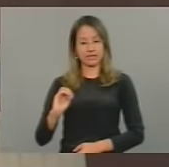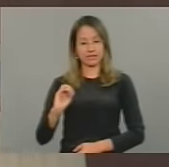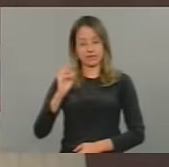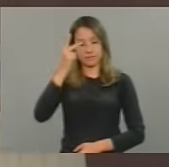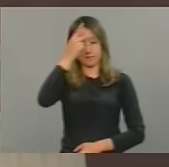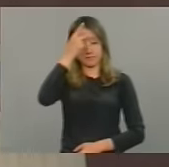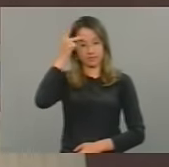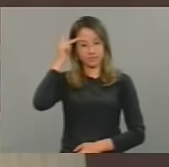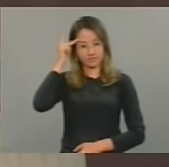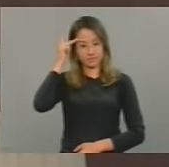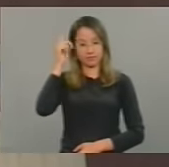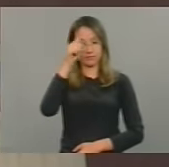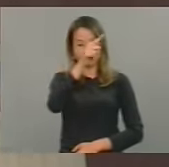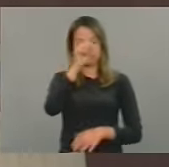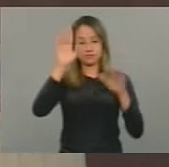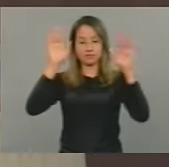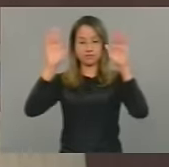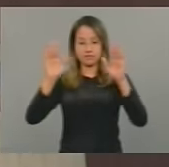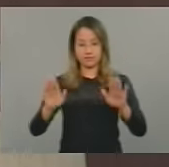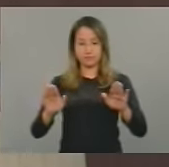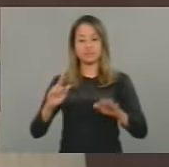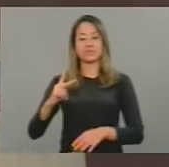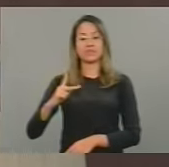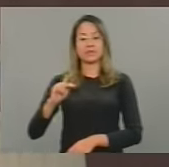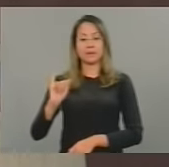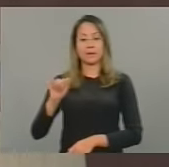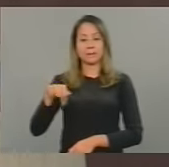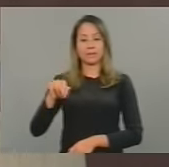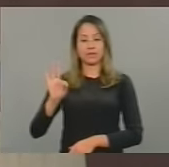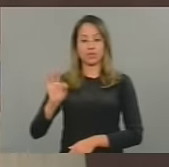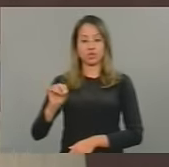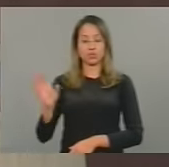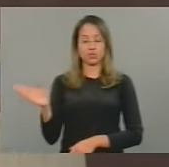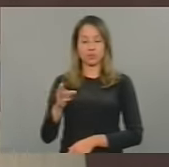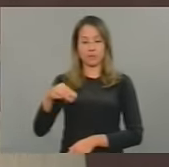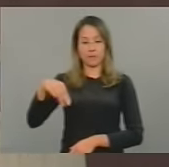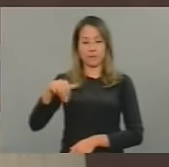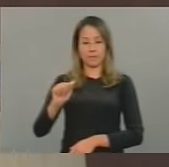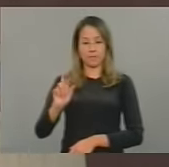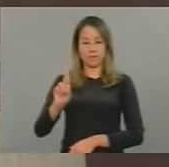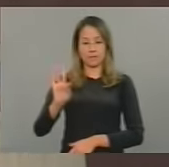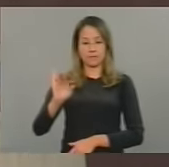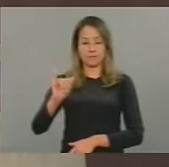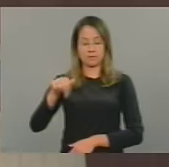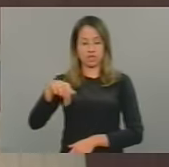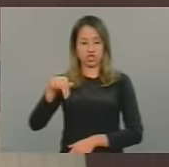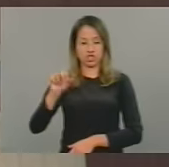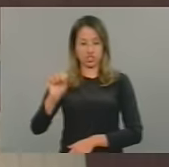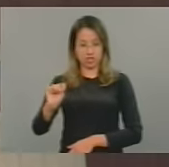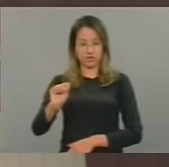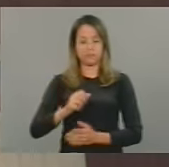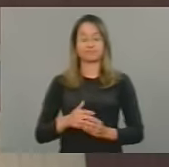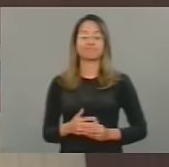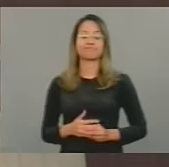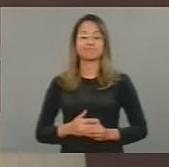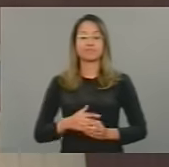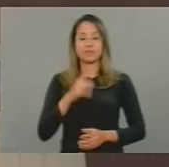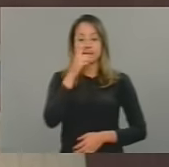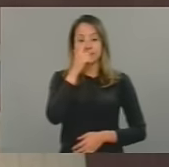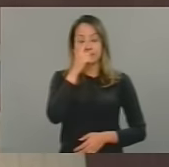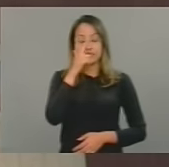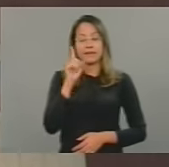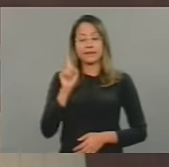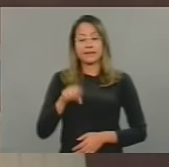no saguão do aeroporto Pinto Martins, de forma absolutamente